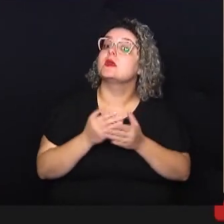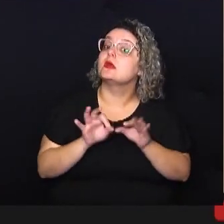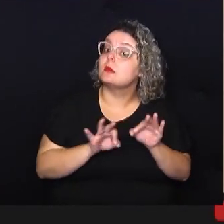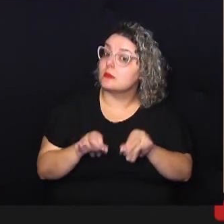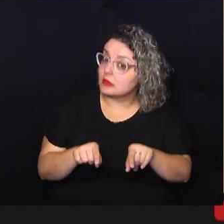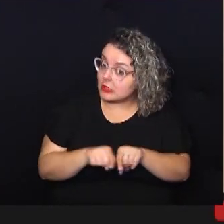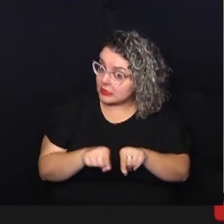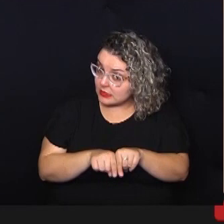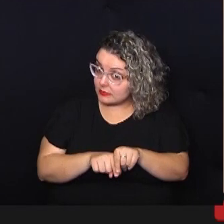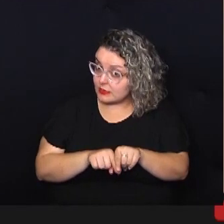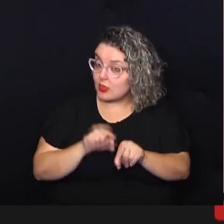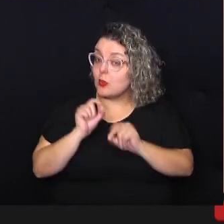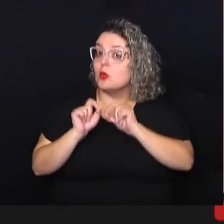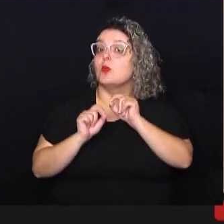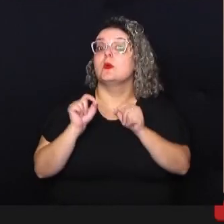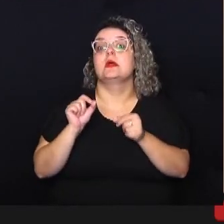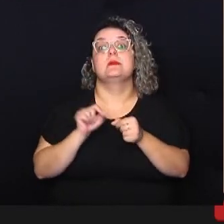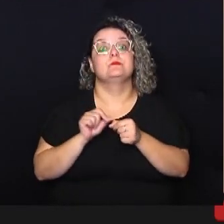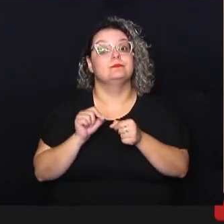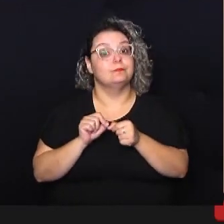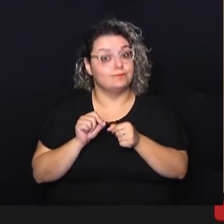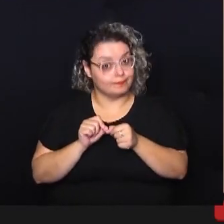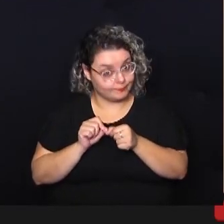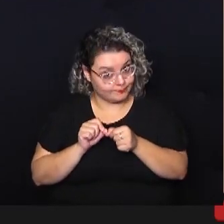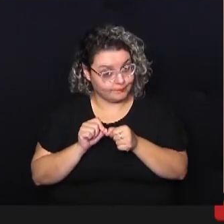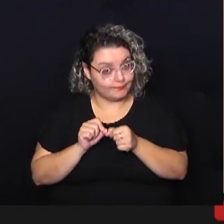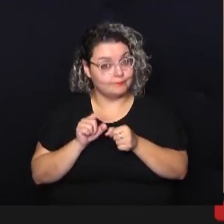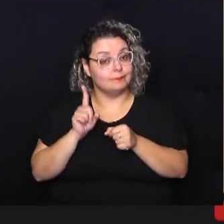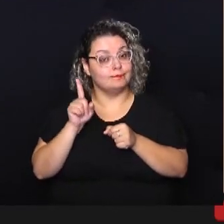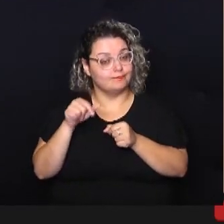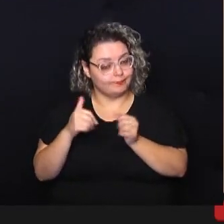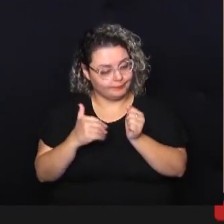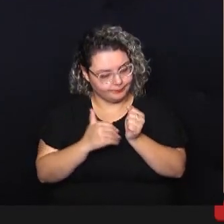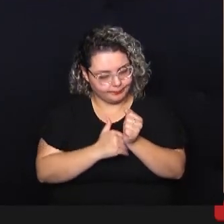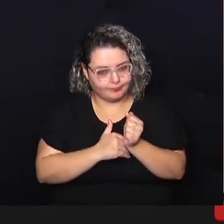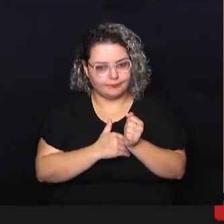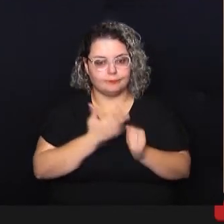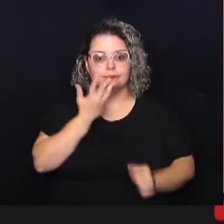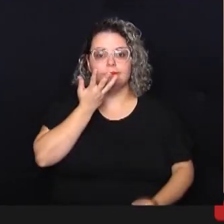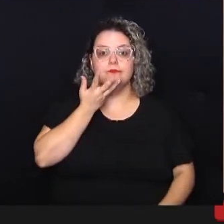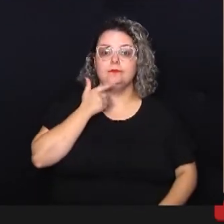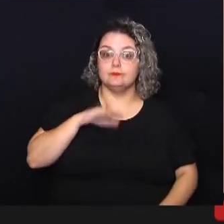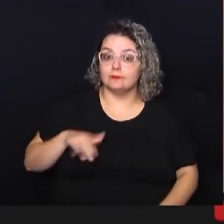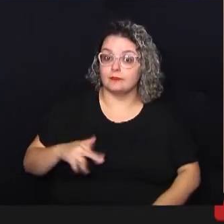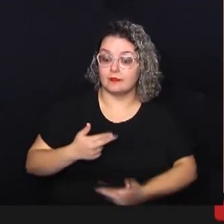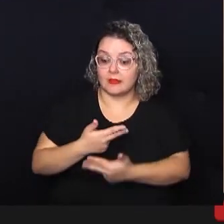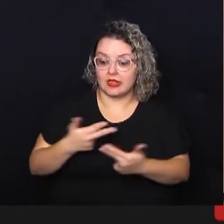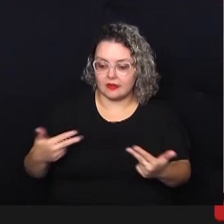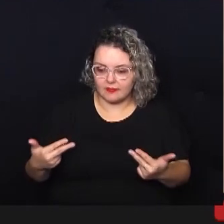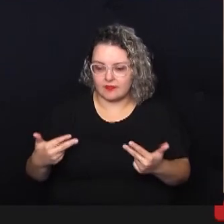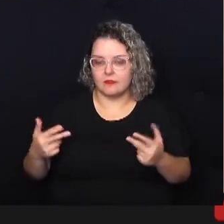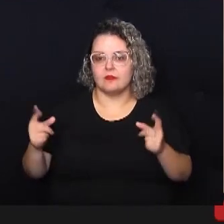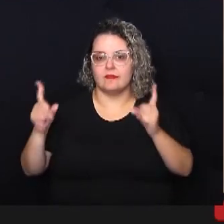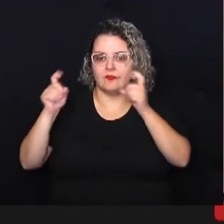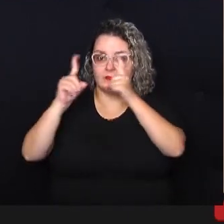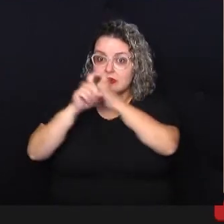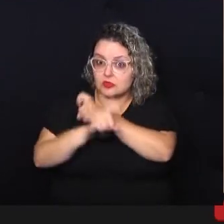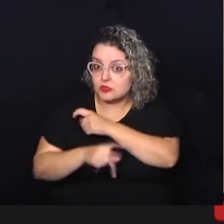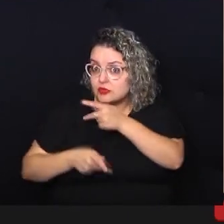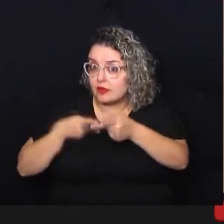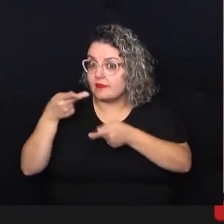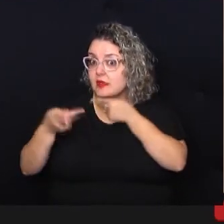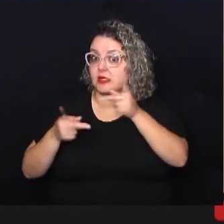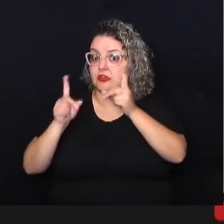saber o que fazer, porque esse é um ponto-chave. A criança já tem muita dificuldade de falar, já é muito difícil ela contar o